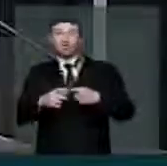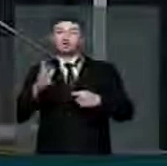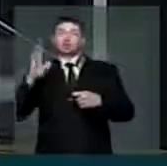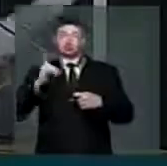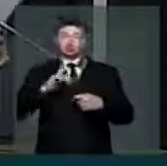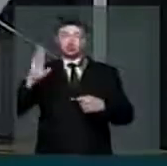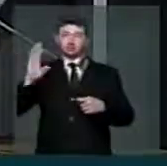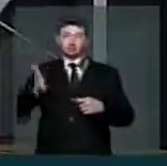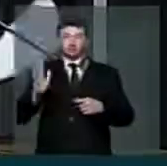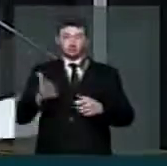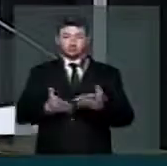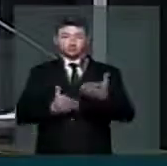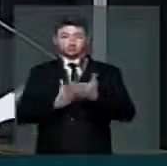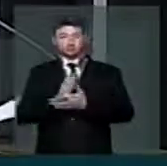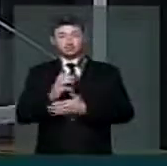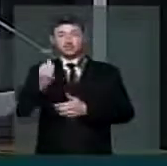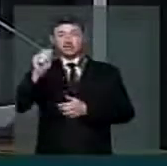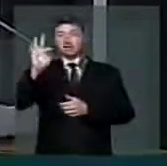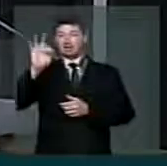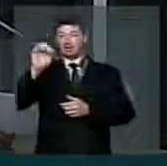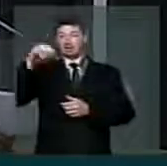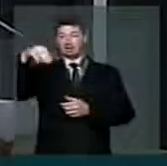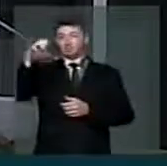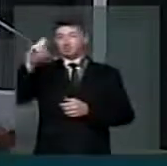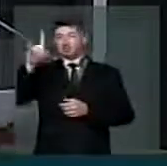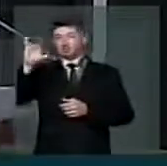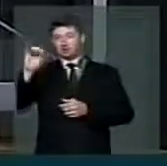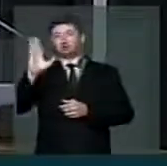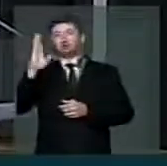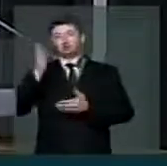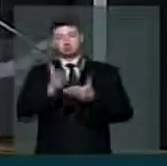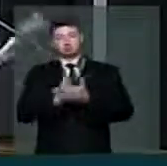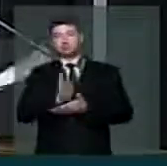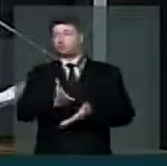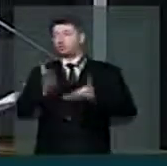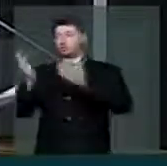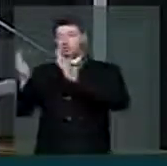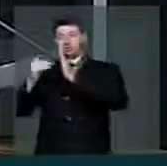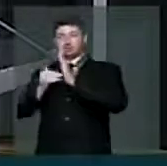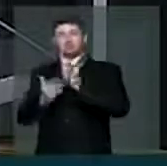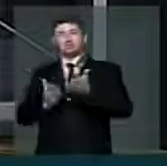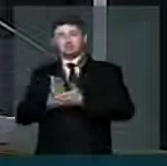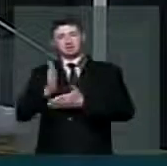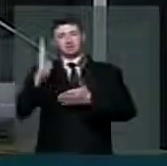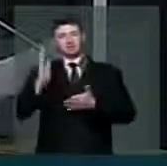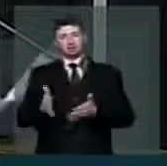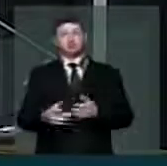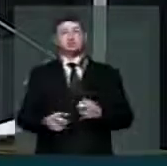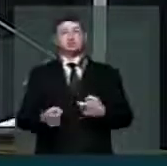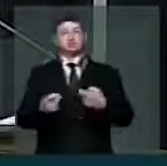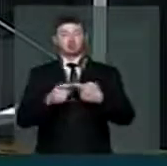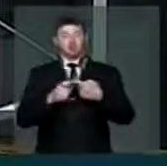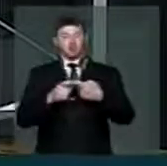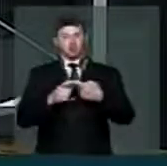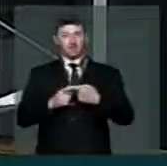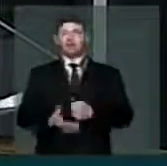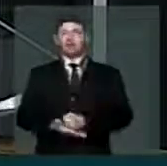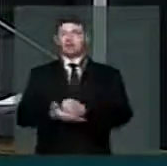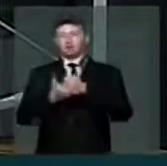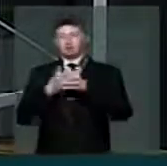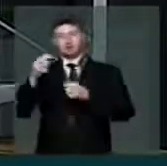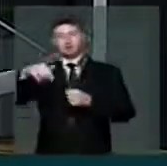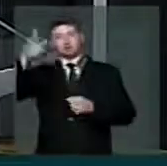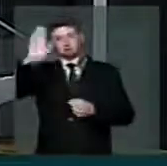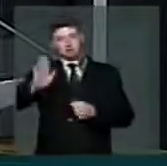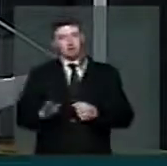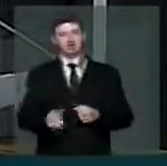desta casa a aprovação do ato médico, que já foi para o Senado, que já foi aprovada. Os médicos contribuem neste